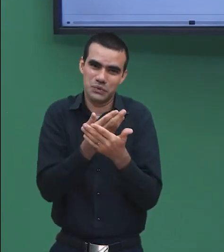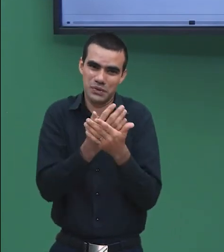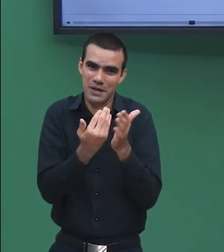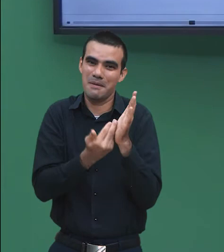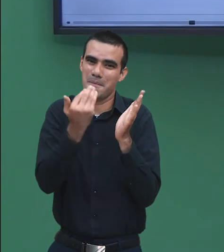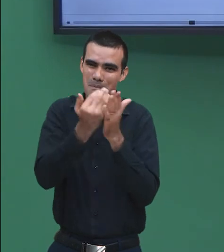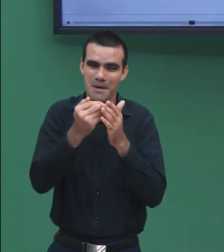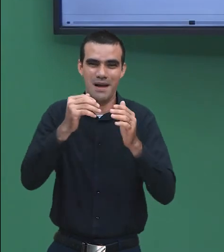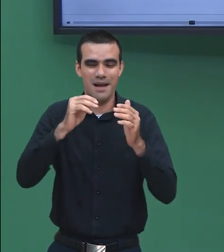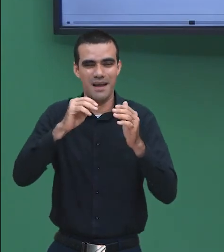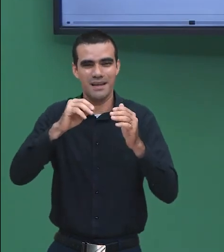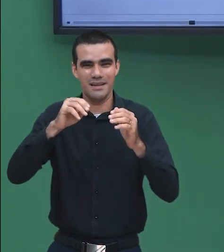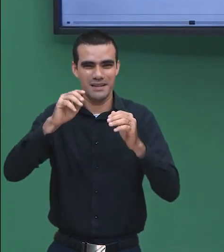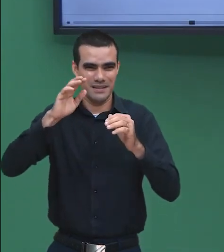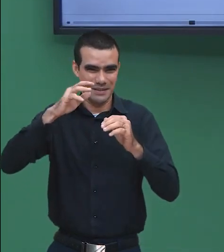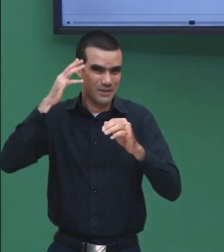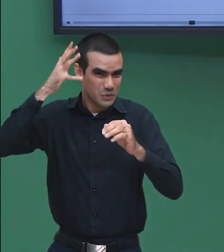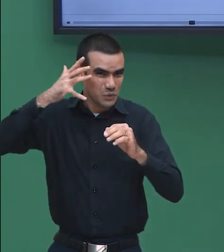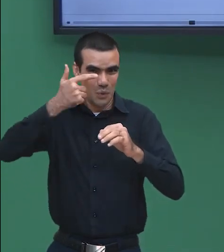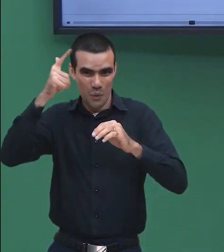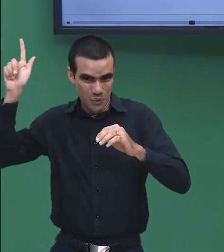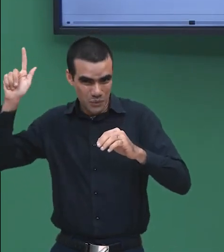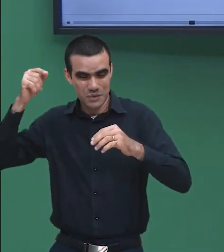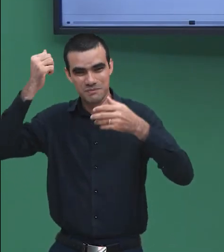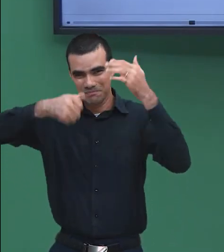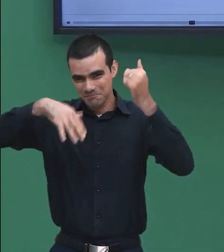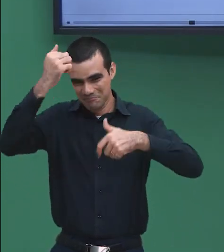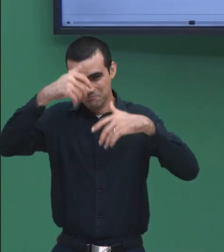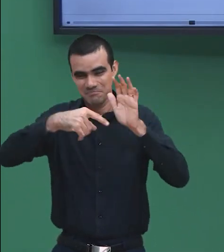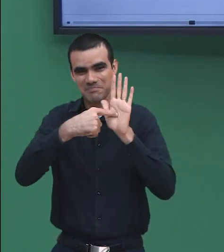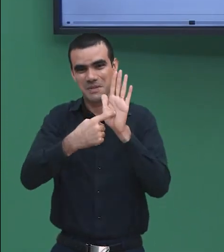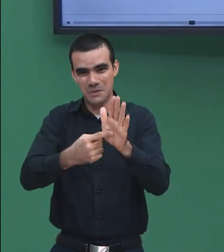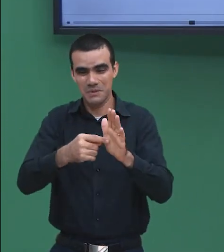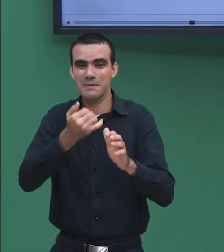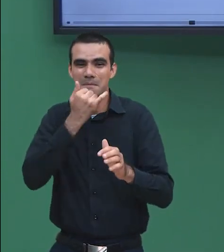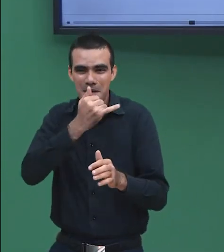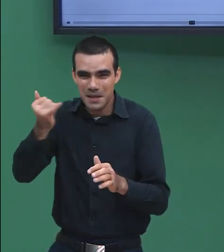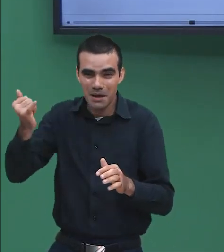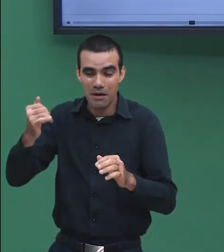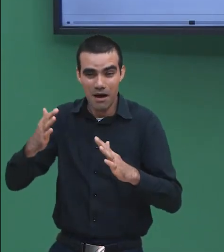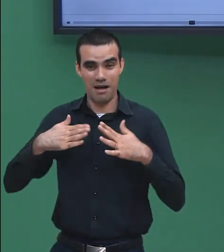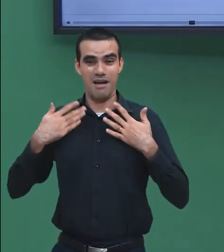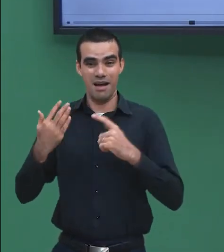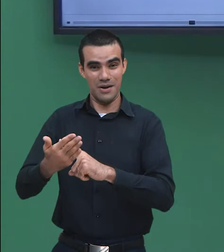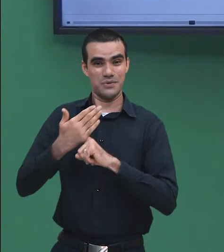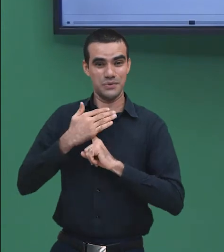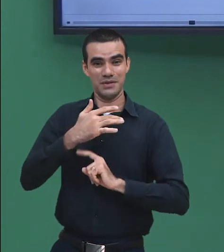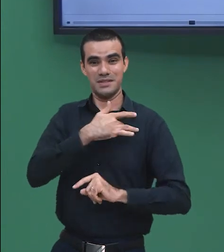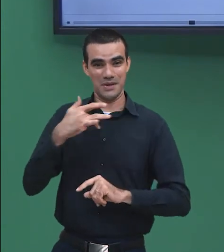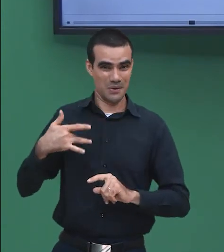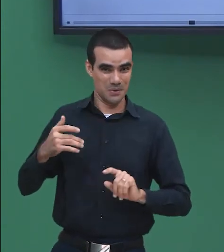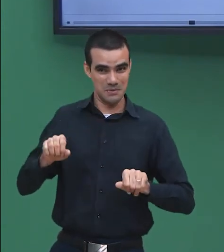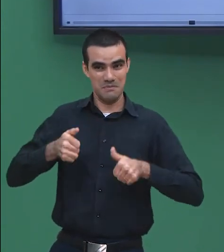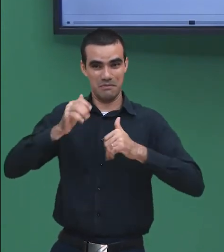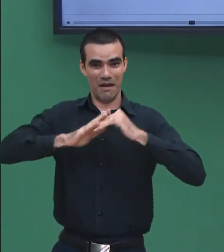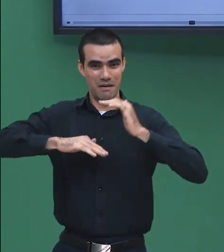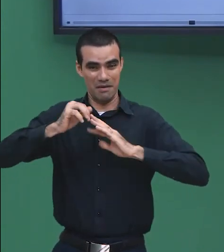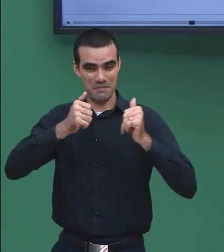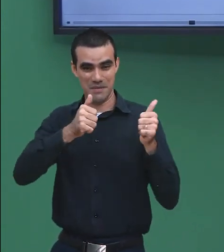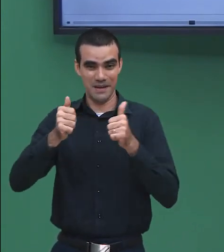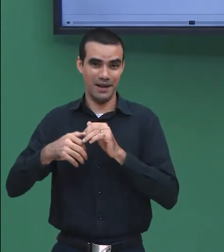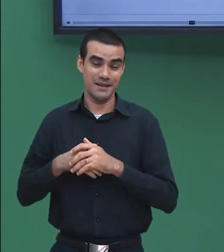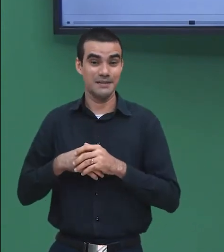quem sabe numa outra aula a gente aprofunda o impacto do perdão na saúde e na qualidade de vida